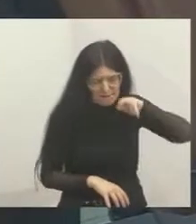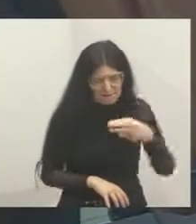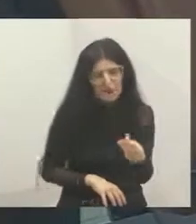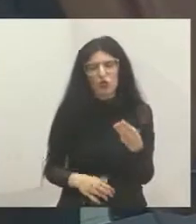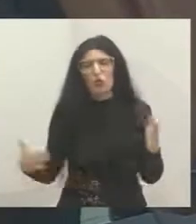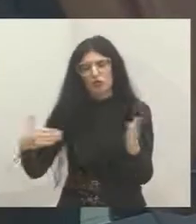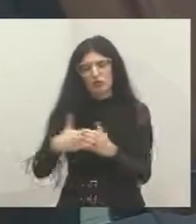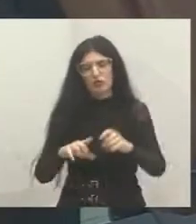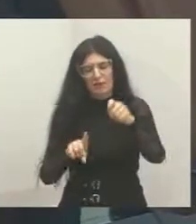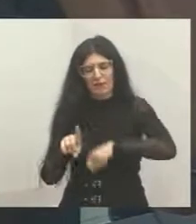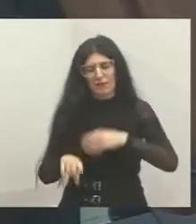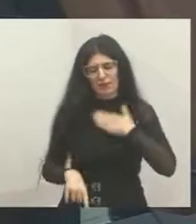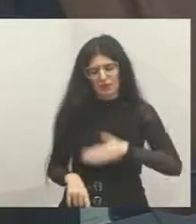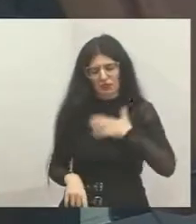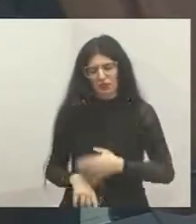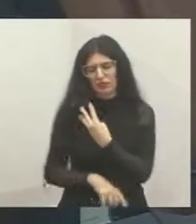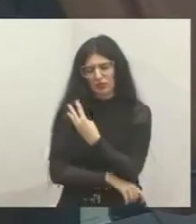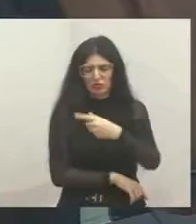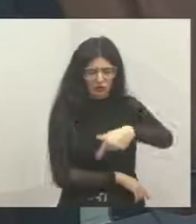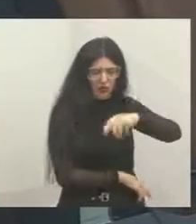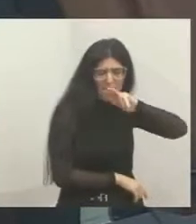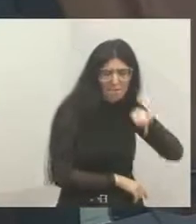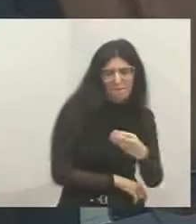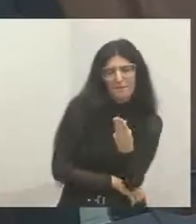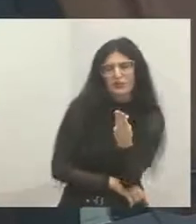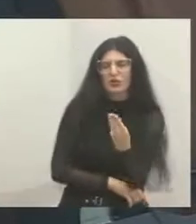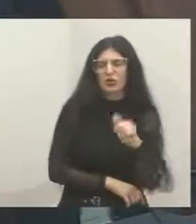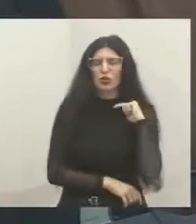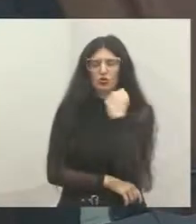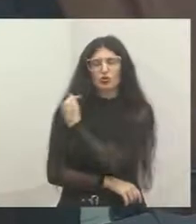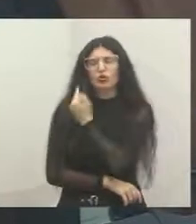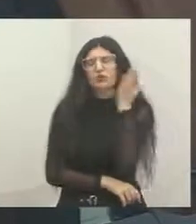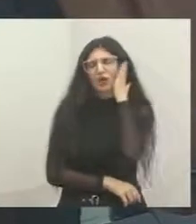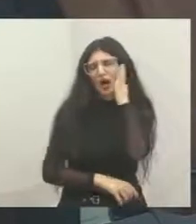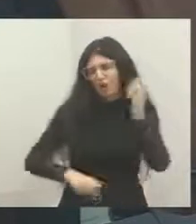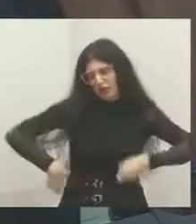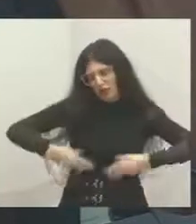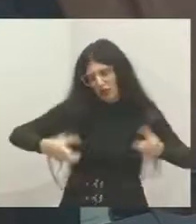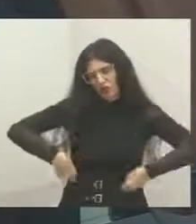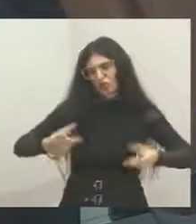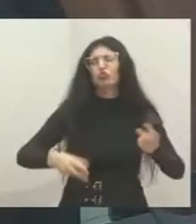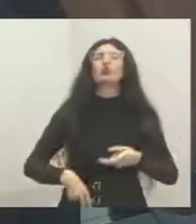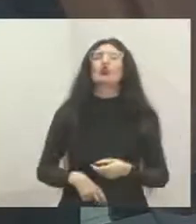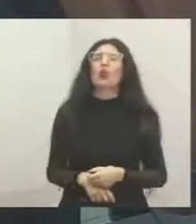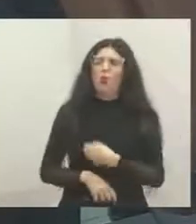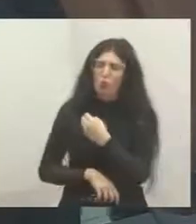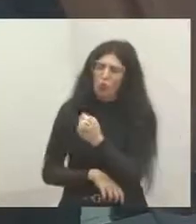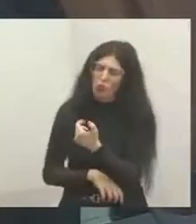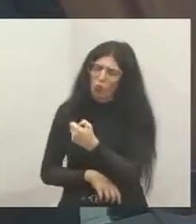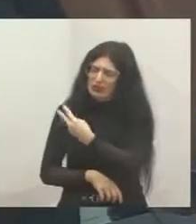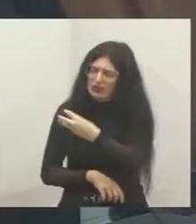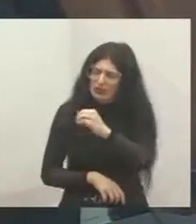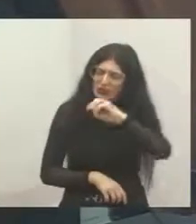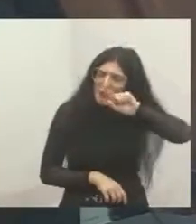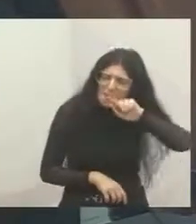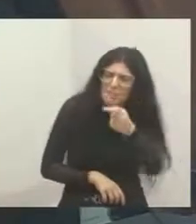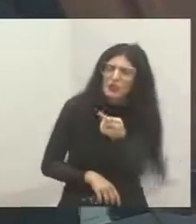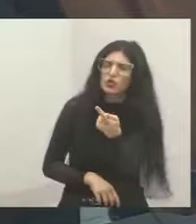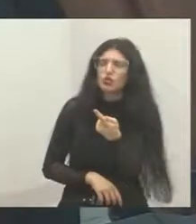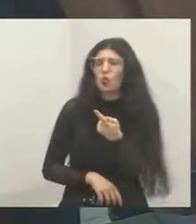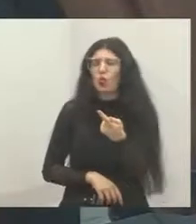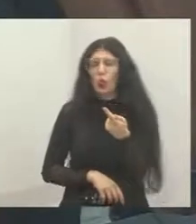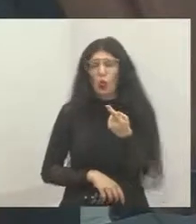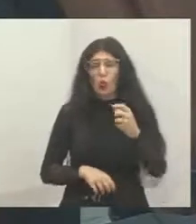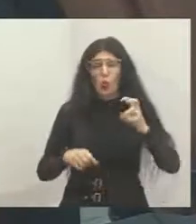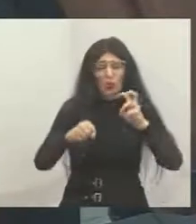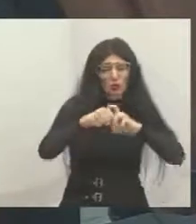de agosto veio 37 milhões, e a gente sabe que já gastamos quase 30 milhões no Covid,